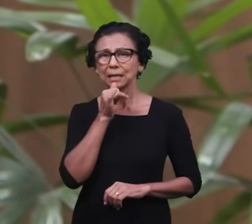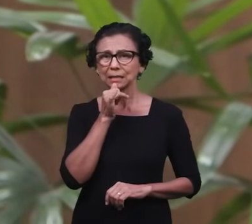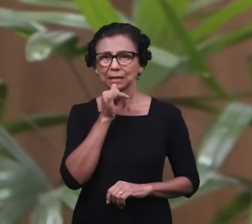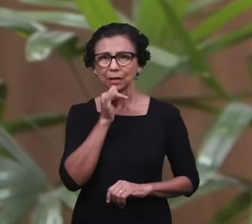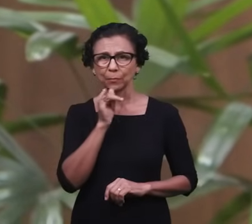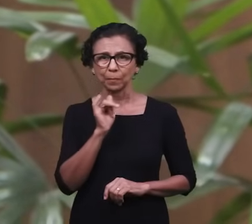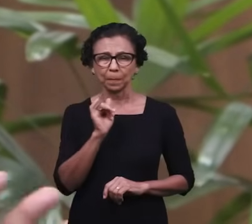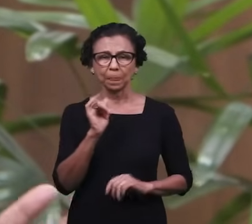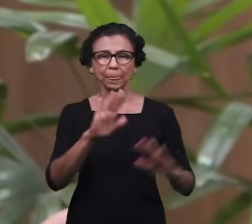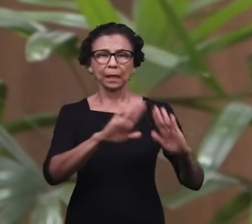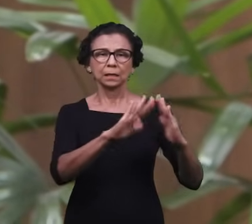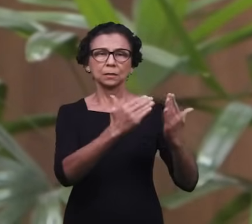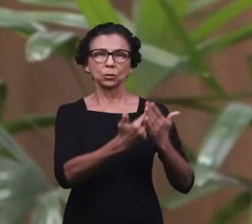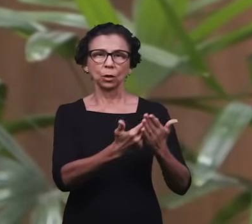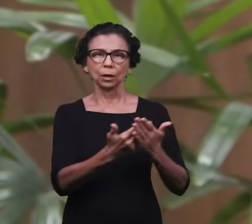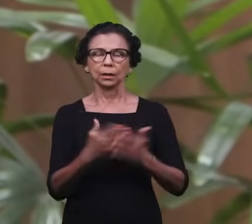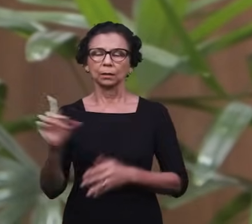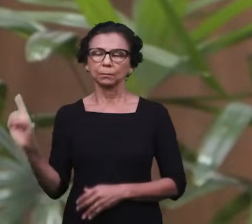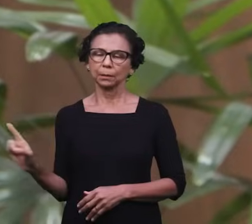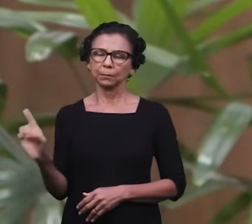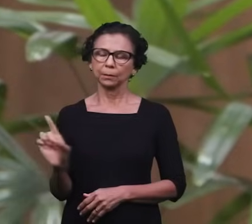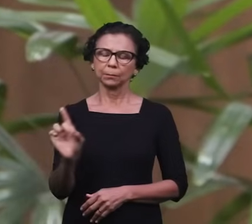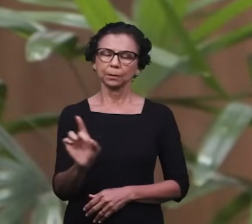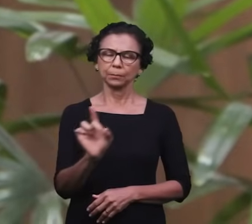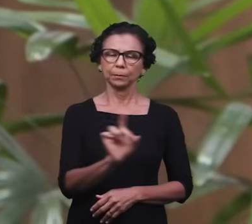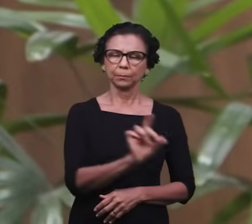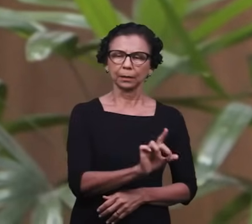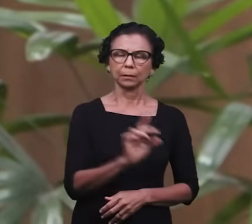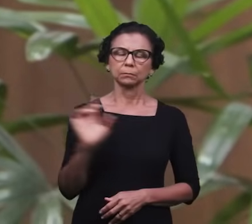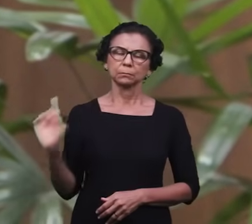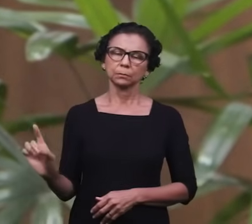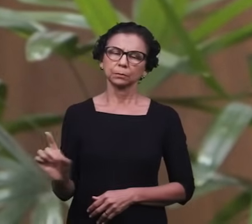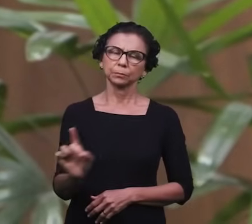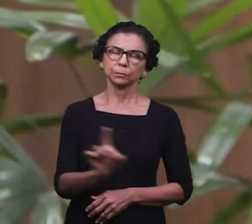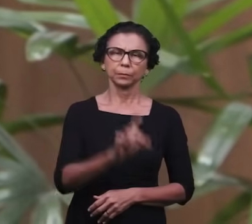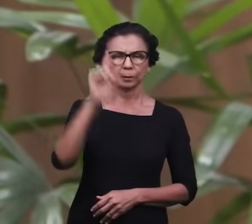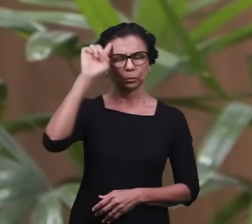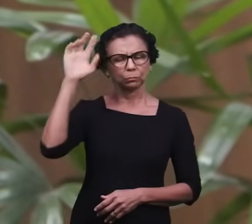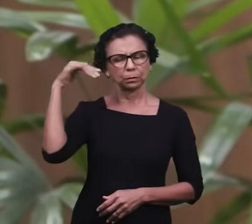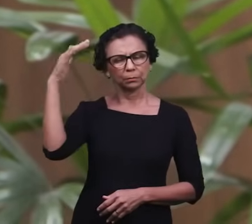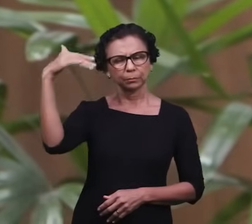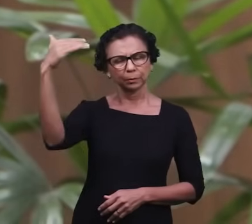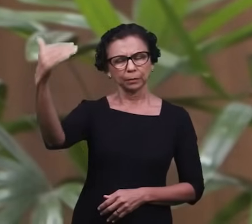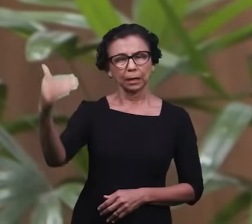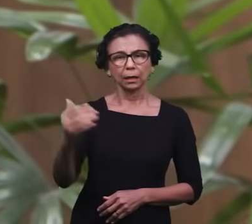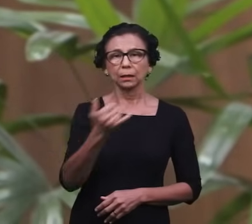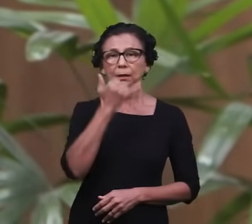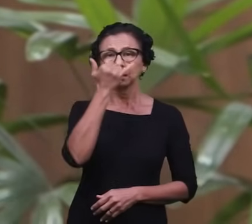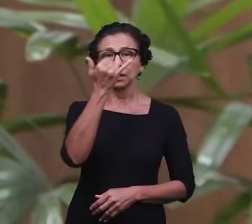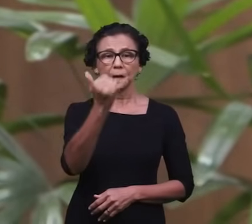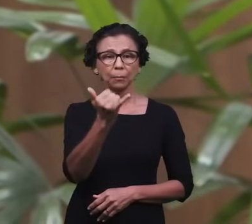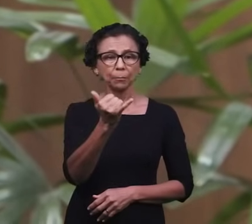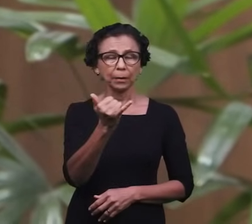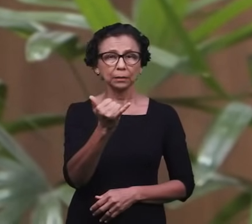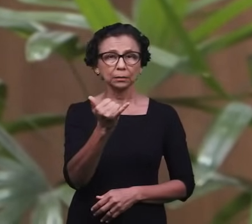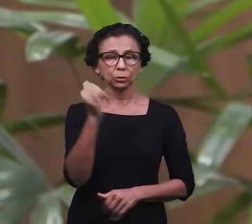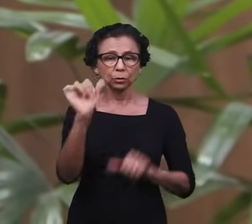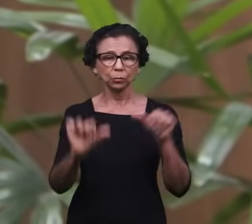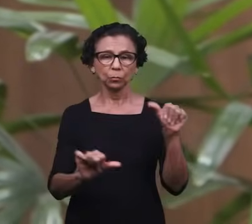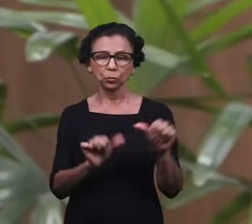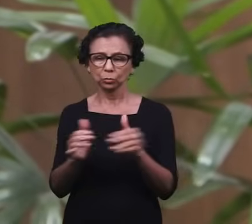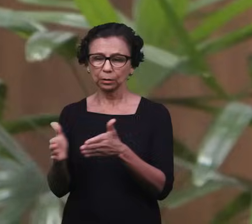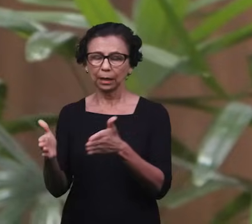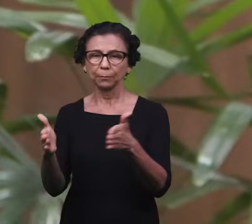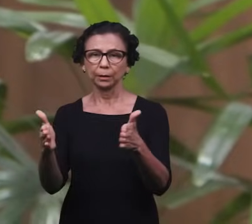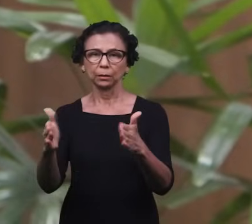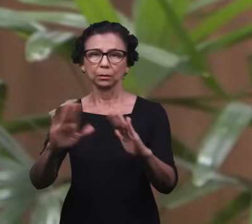mudou o trajeto, pronto, ele vai entrar em crise. Provavelmente ele vai ter uma reação muito intensa a essa pequena mudança. Um caso,